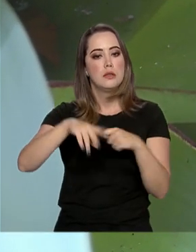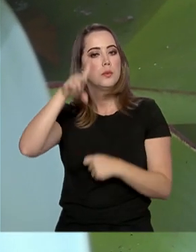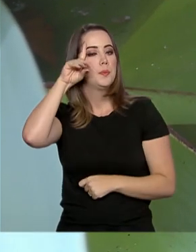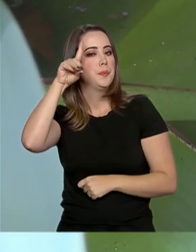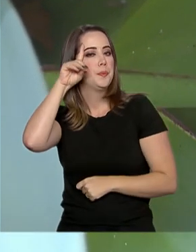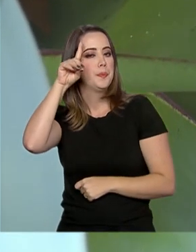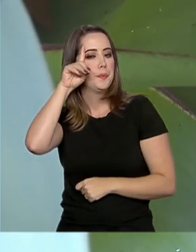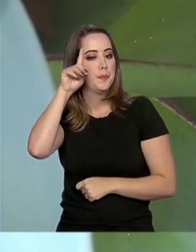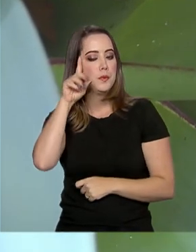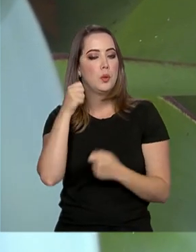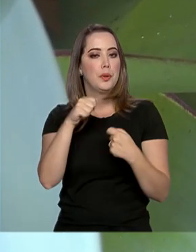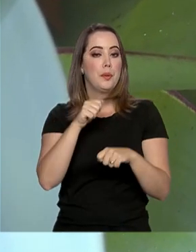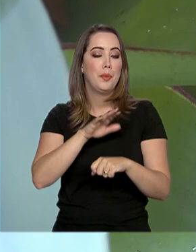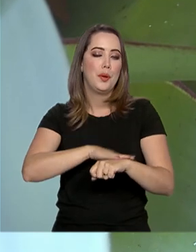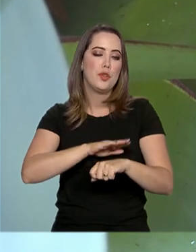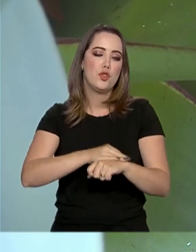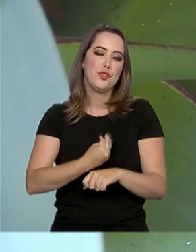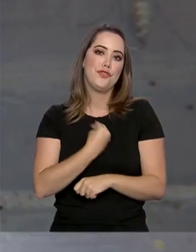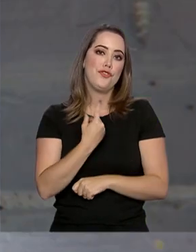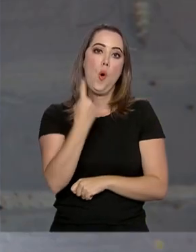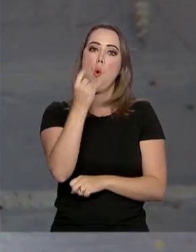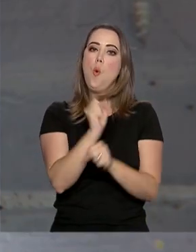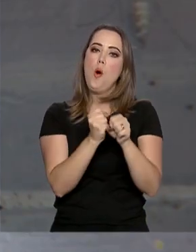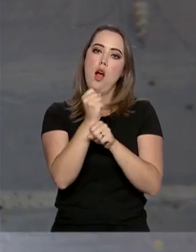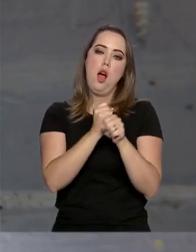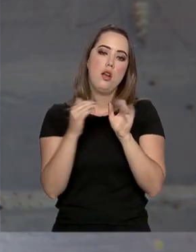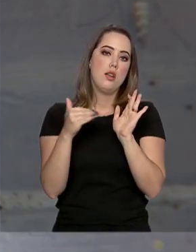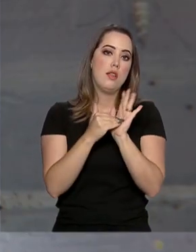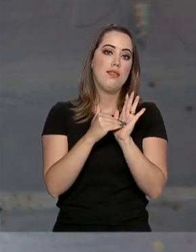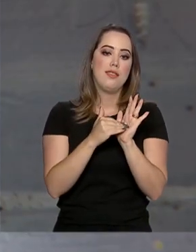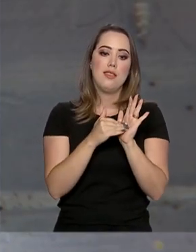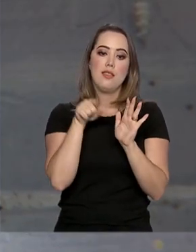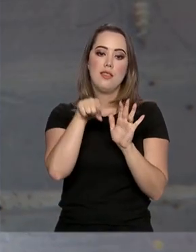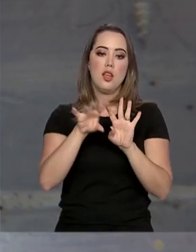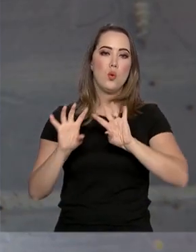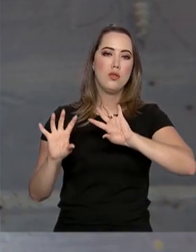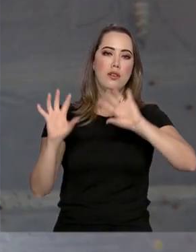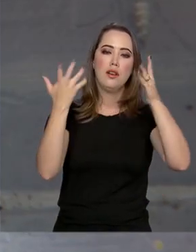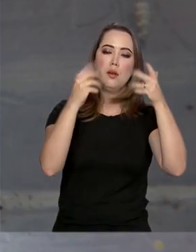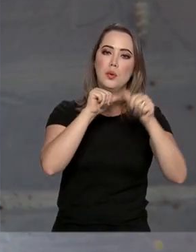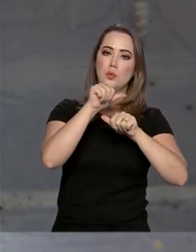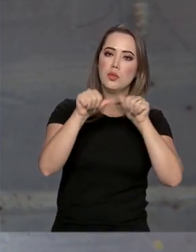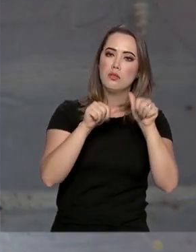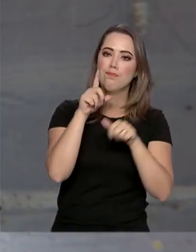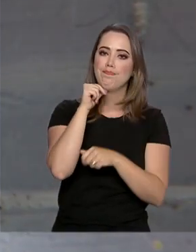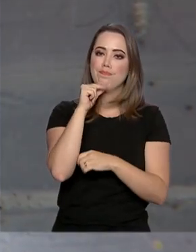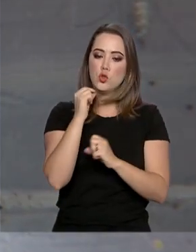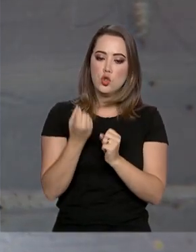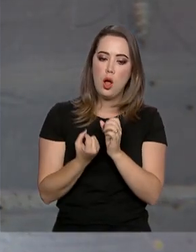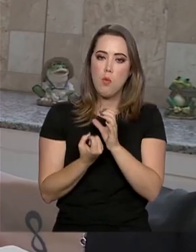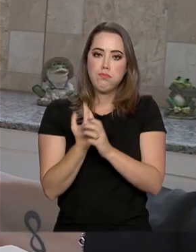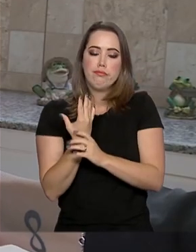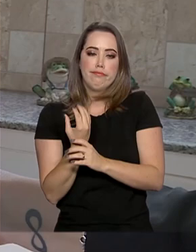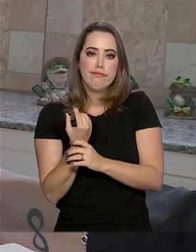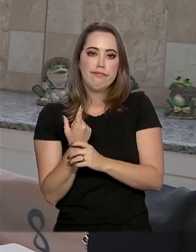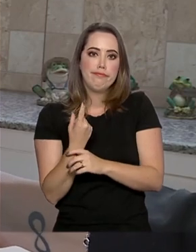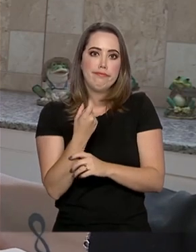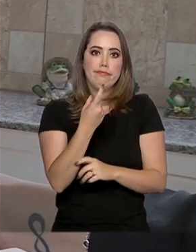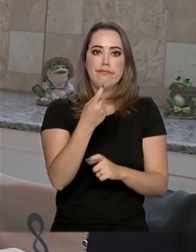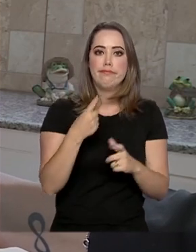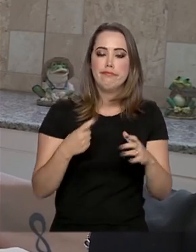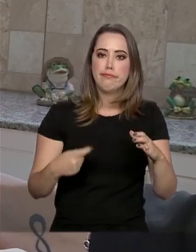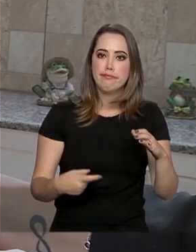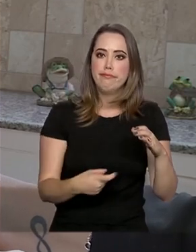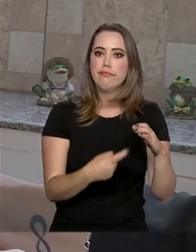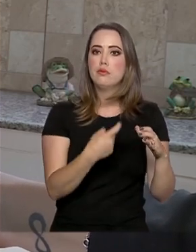do mosquito podem sobreviver por um ano até encontrar as melhores condições para se desenvolver. Se juntar todo